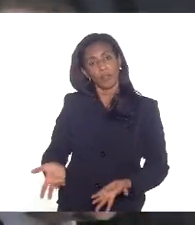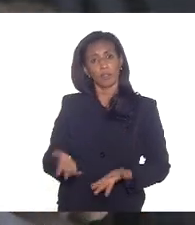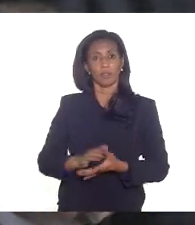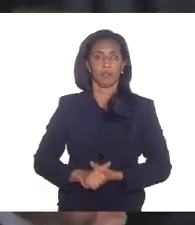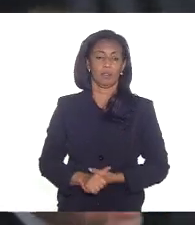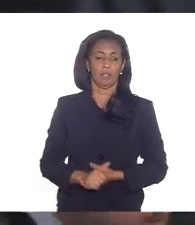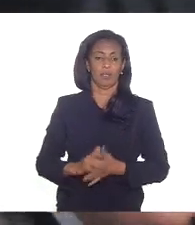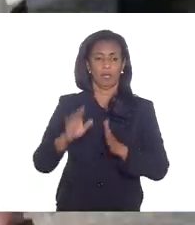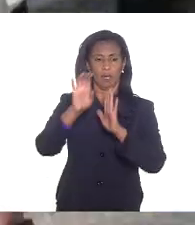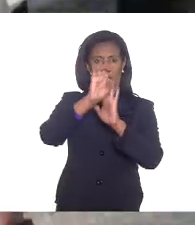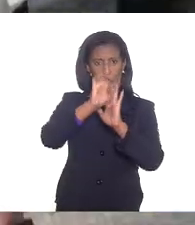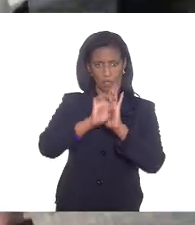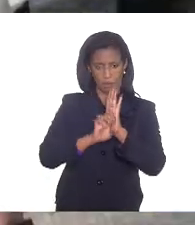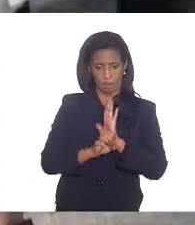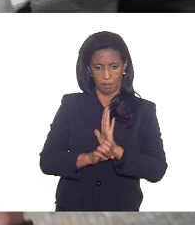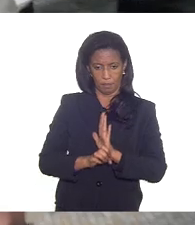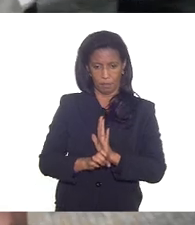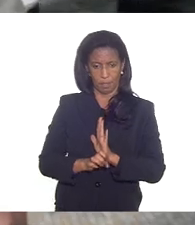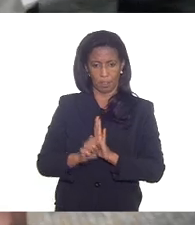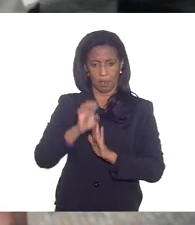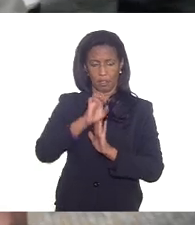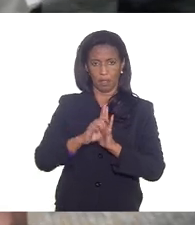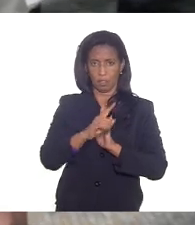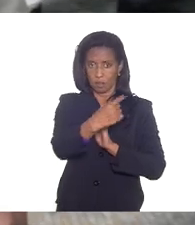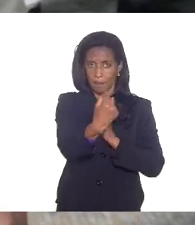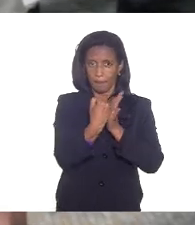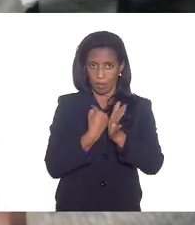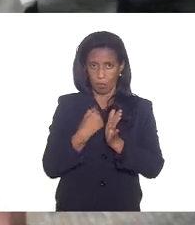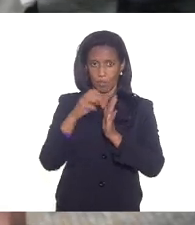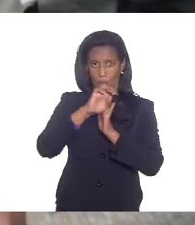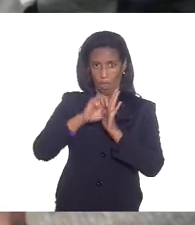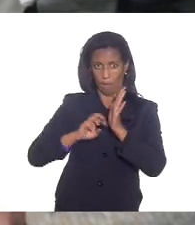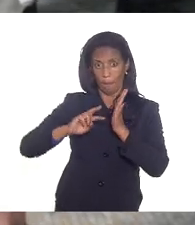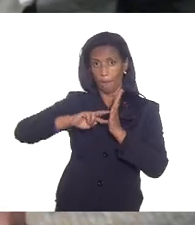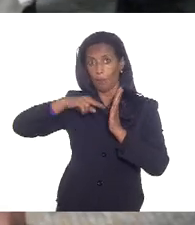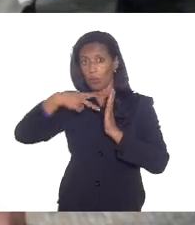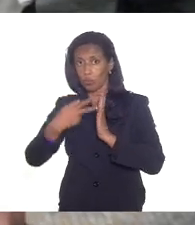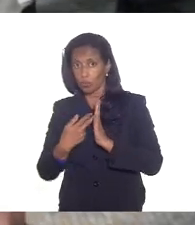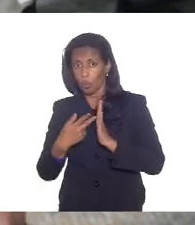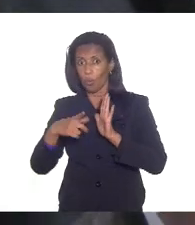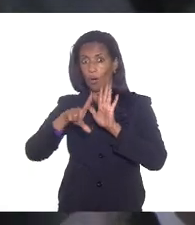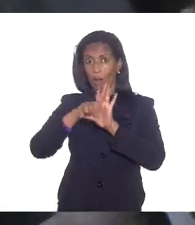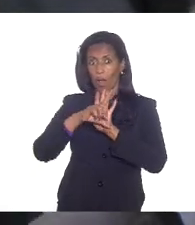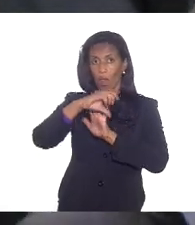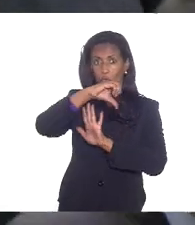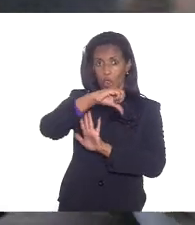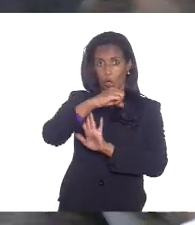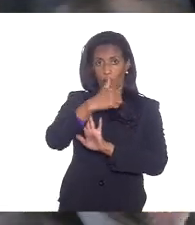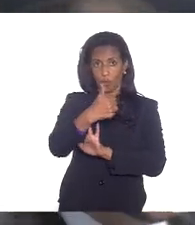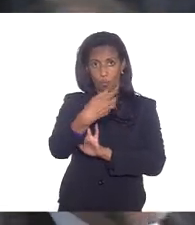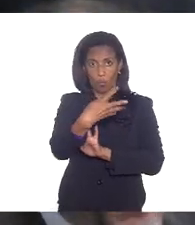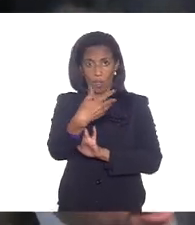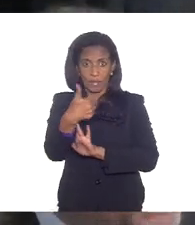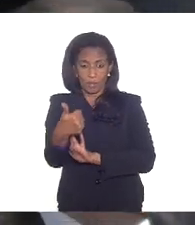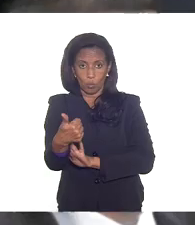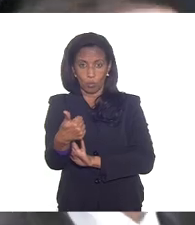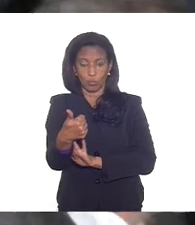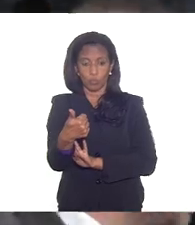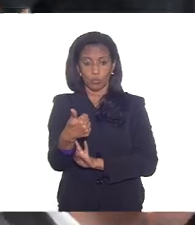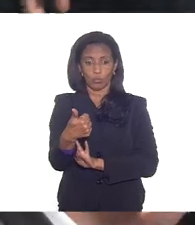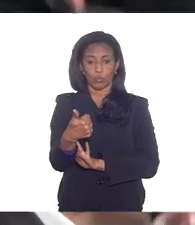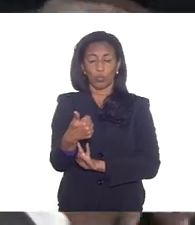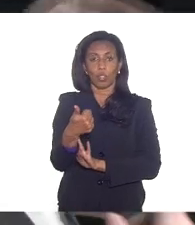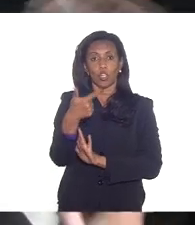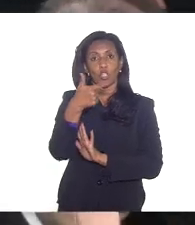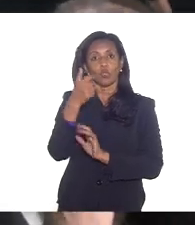as emendas as emendas você me pergunta se às vezes alteraram a lei 91 41/17